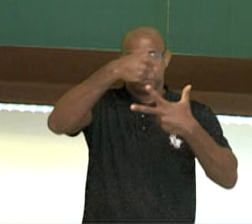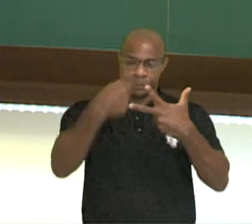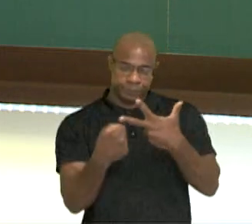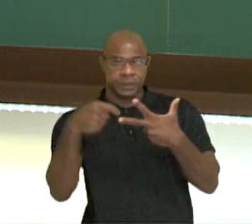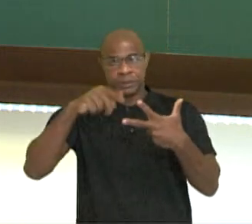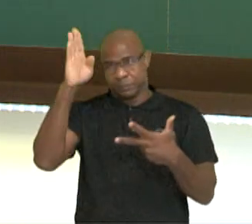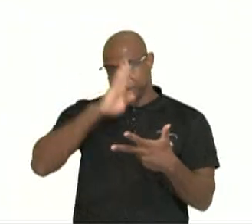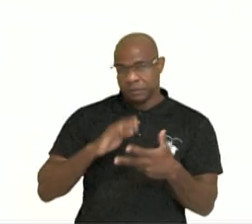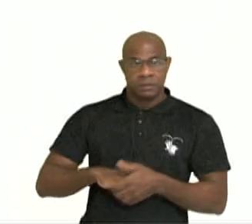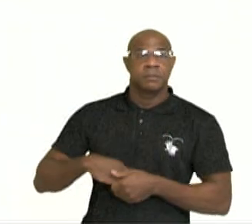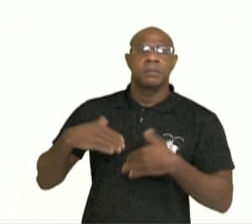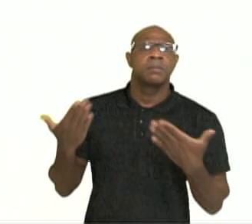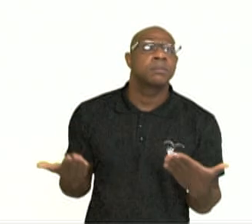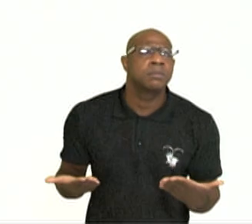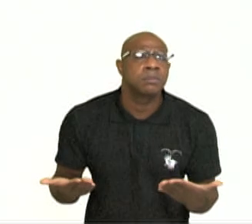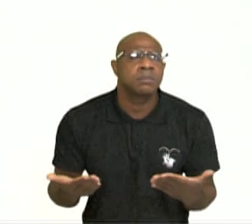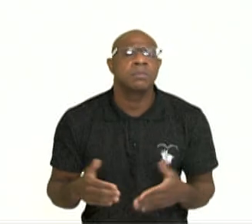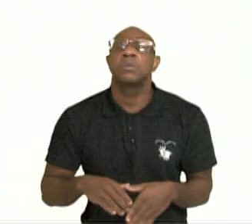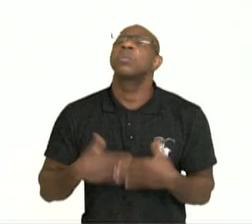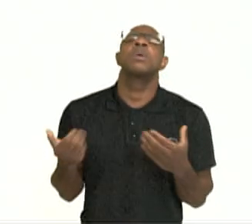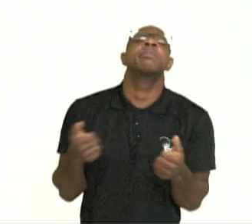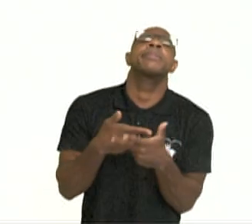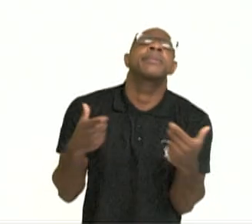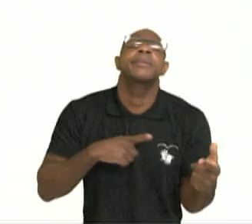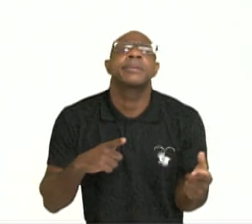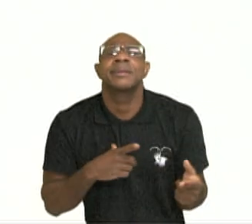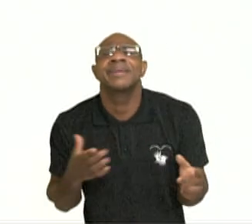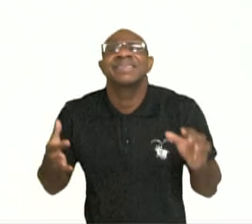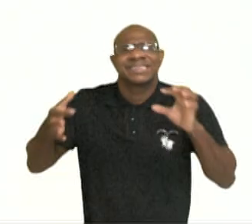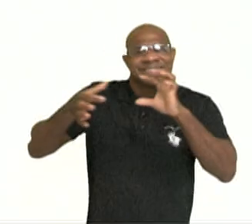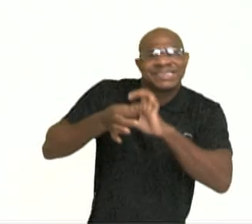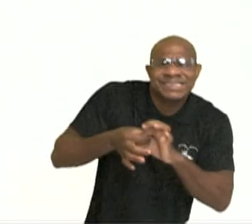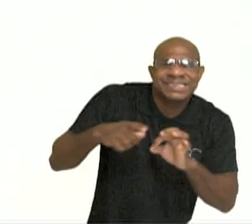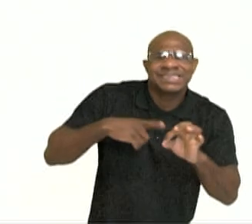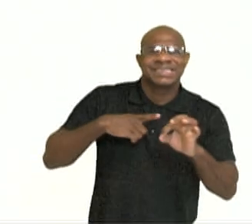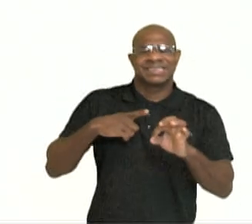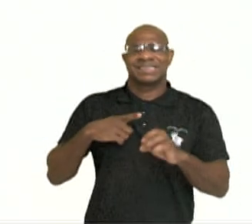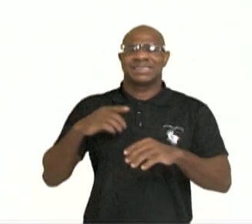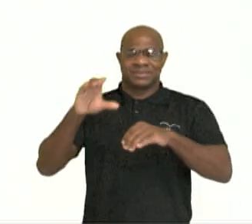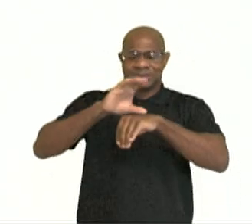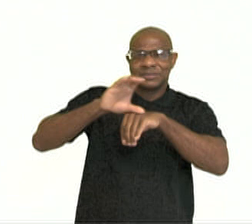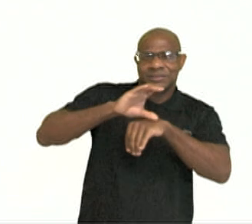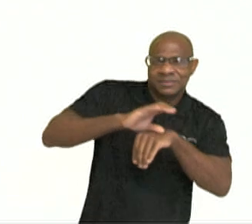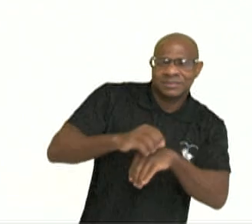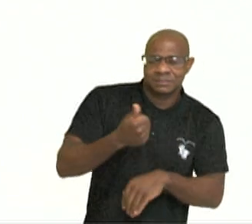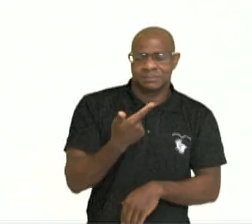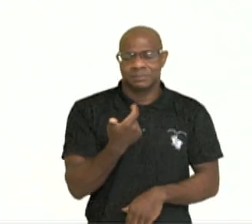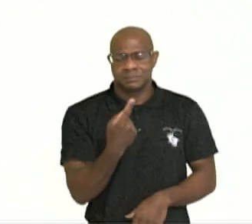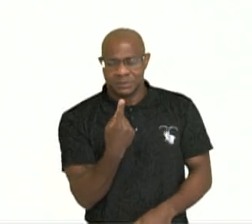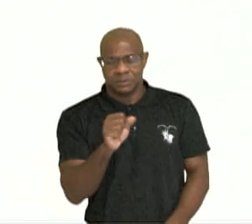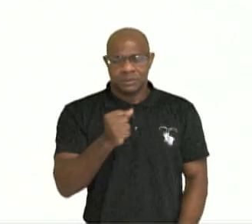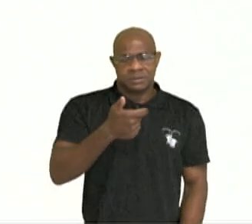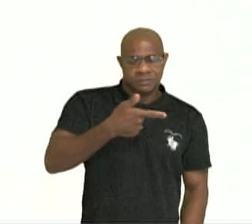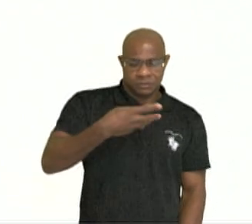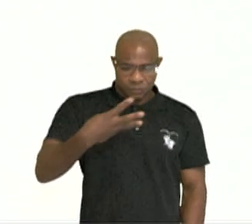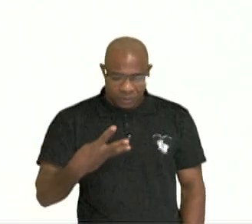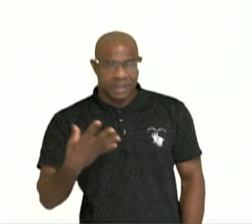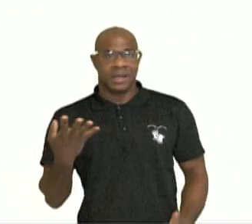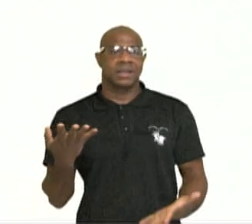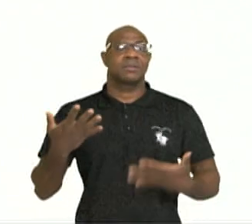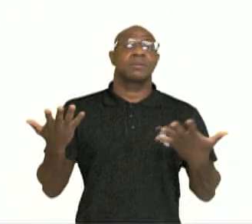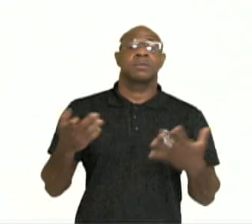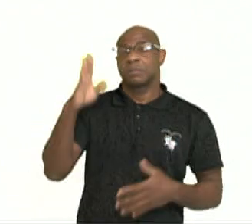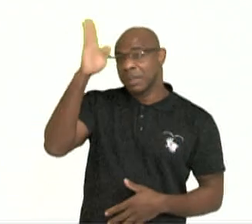no Brasil. Quais eram as coisas que estavam contidas nessa Constituição de 1824? Que o Brasil seria